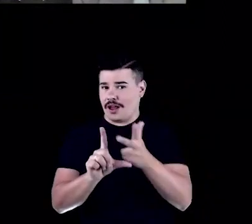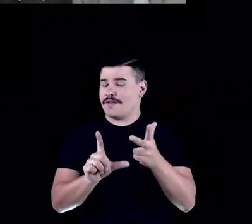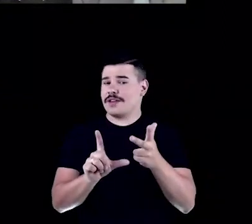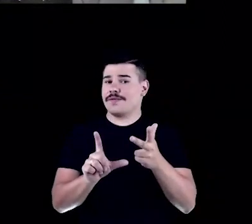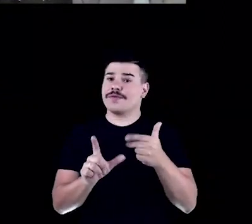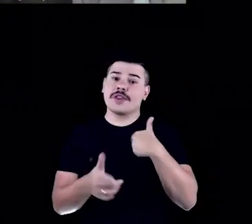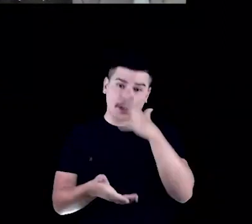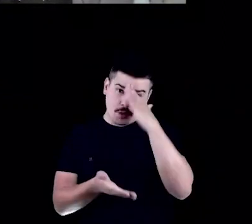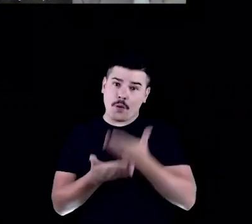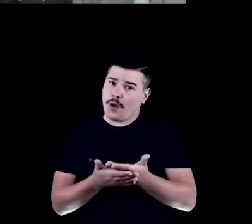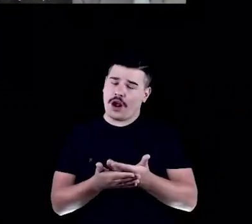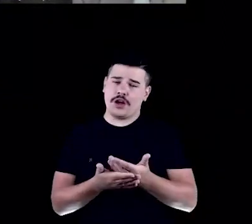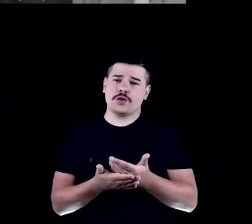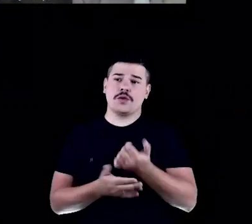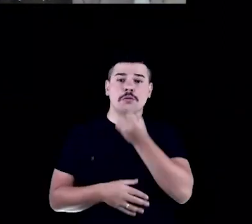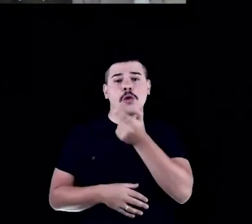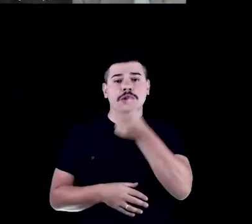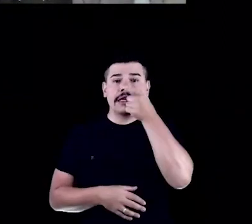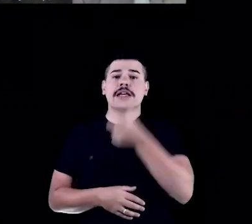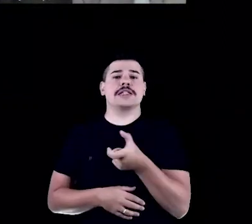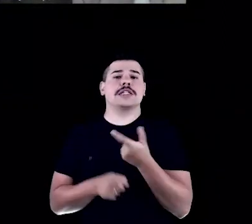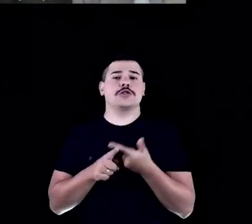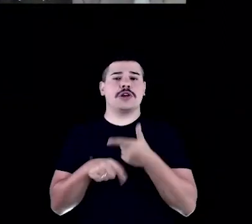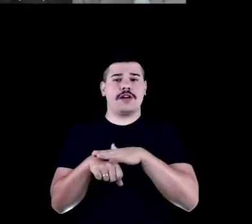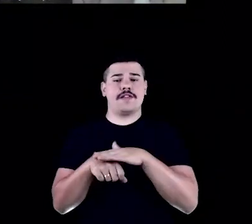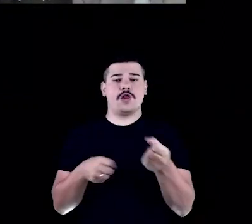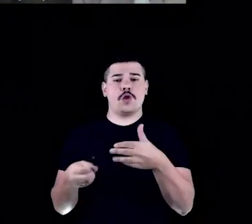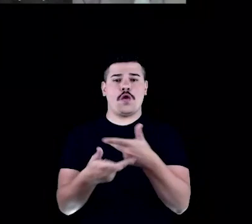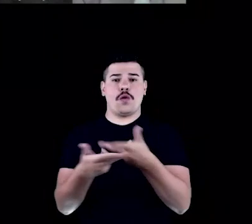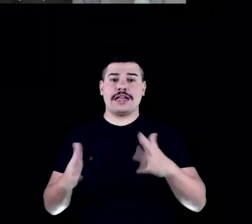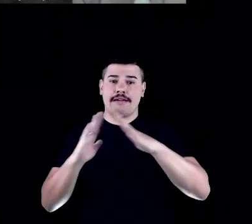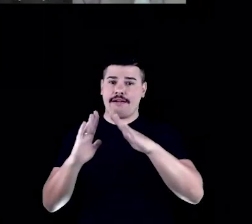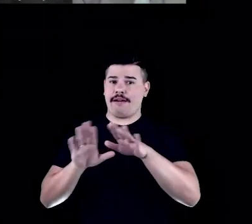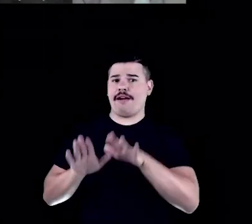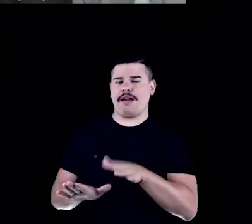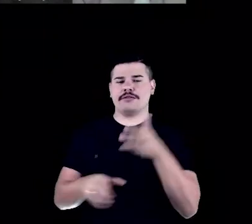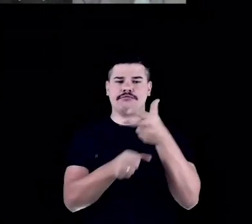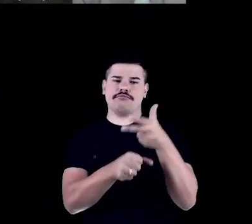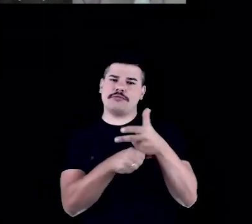assim, por mais que eu use e eu acho uma coisa interessante de ser feita,